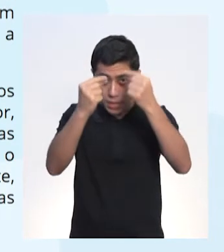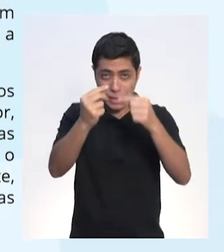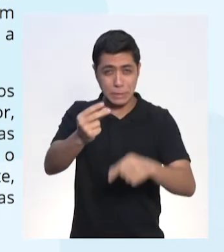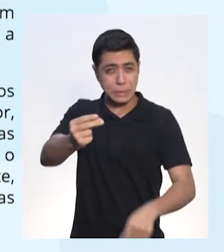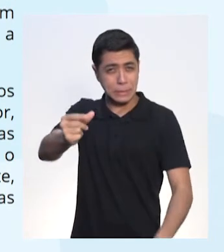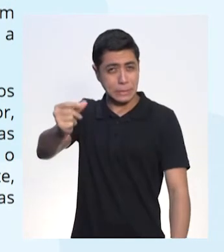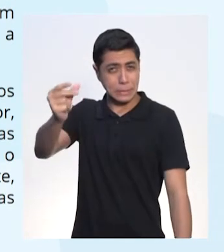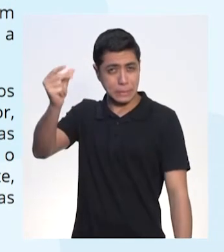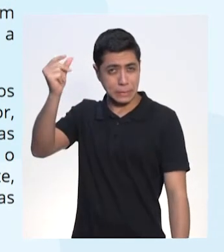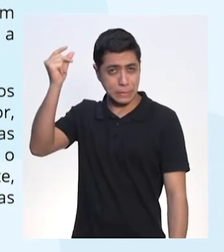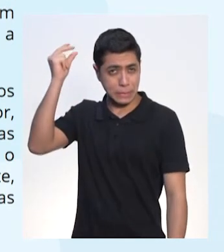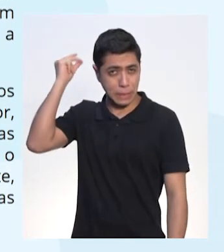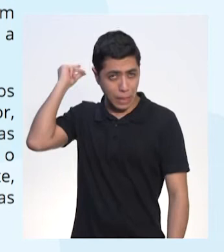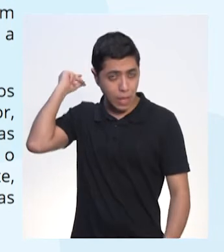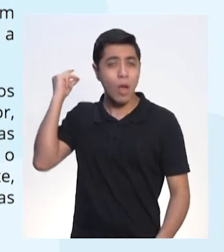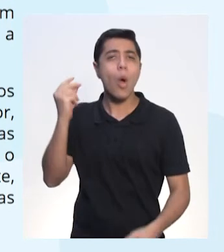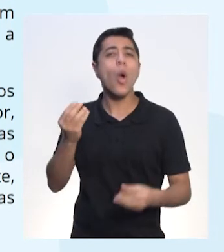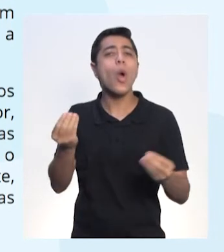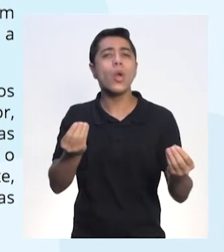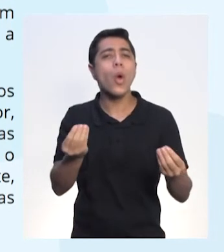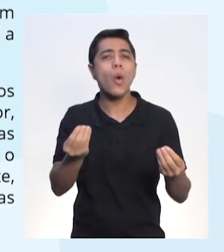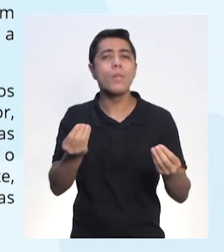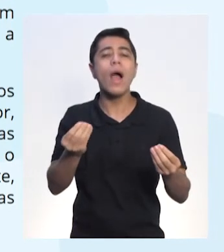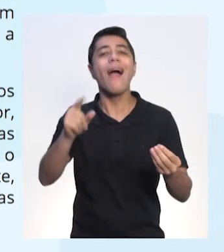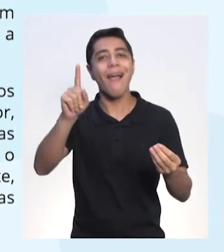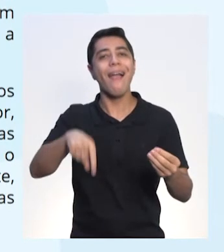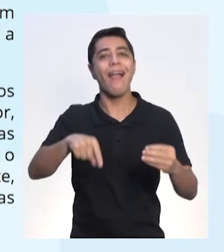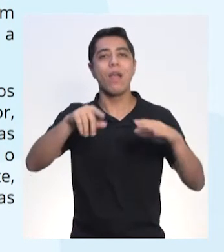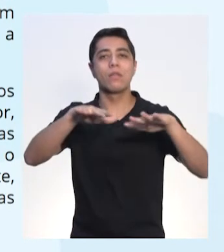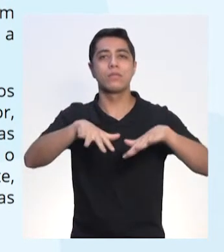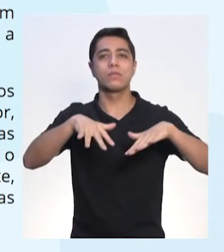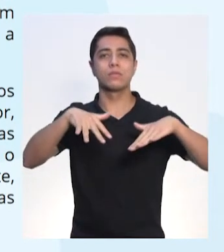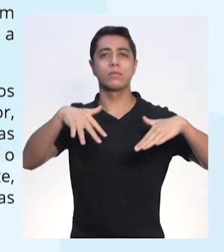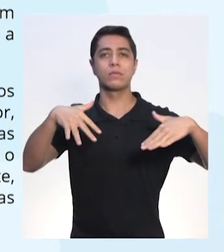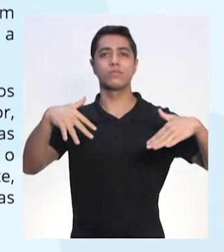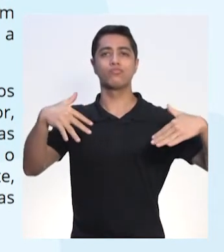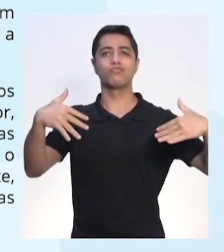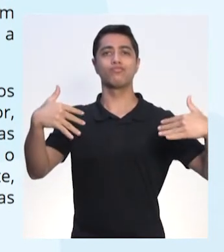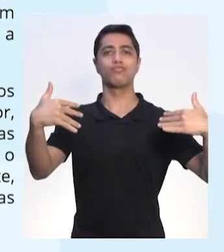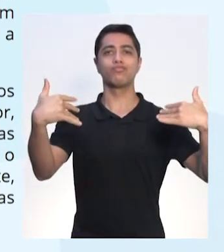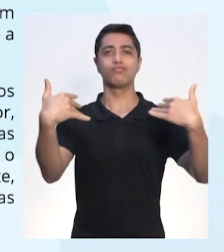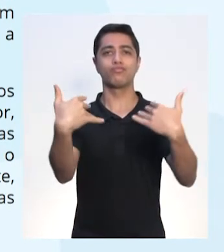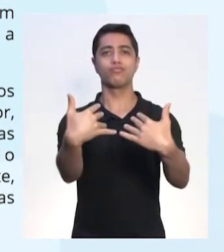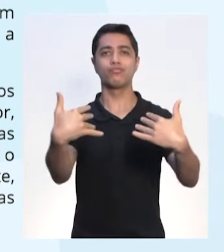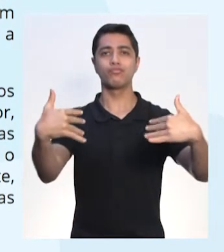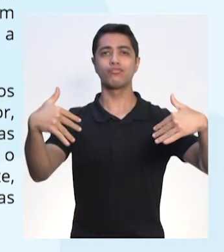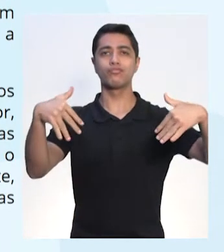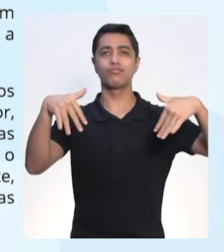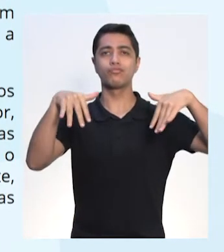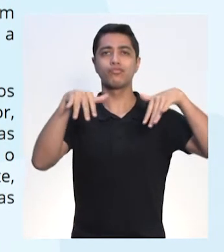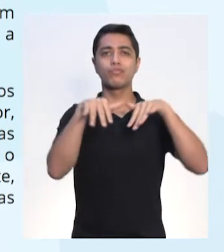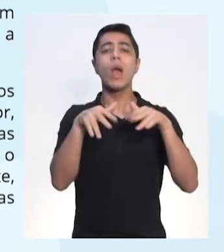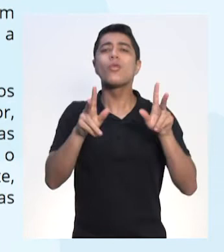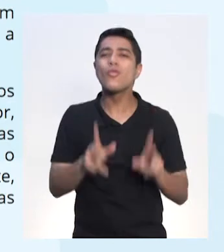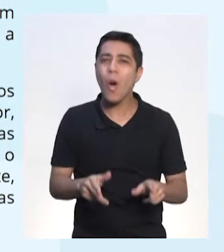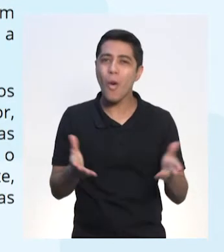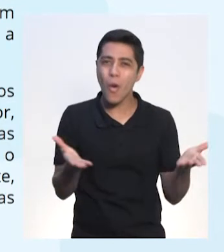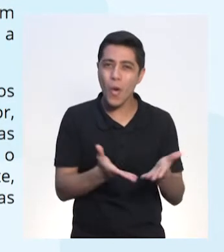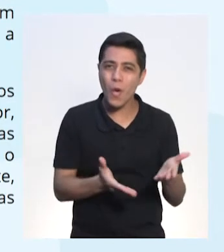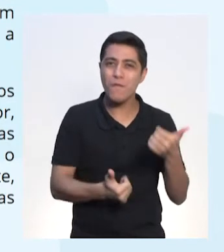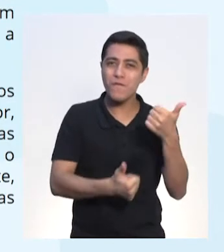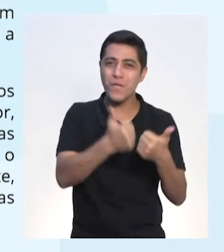teatro ocidental, ele era uma estrutura de arena, exatamente como os estádios de futebol, tá? Por isso, o lugar de onde se vê, ou